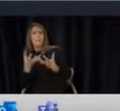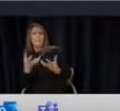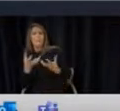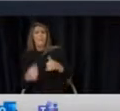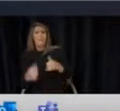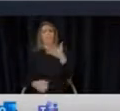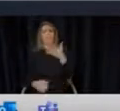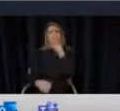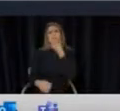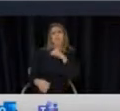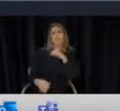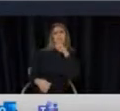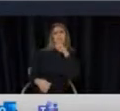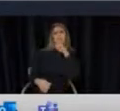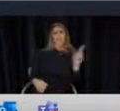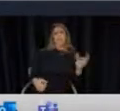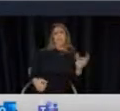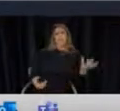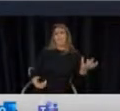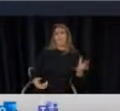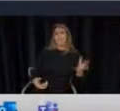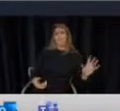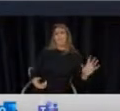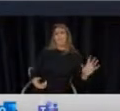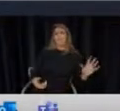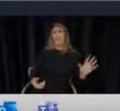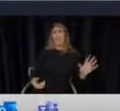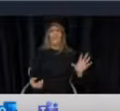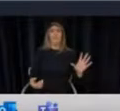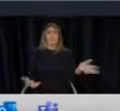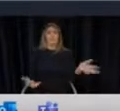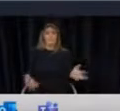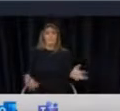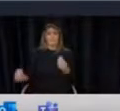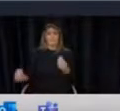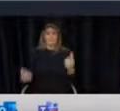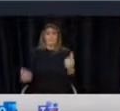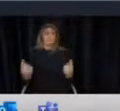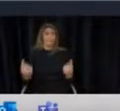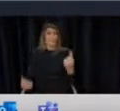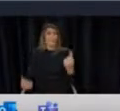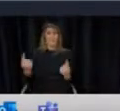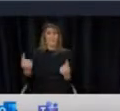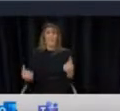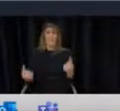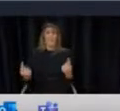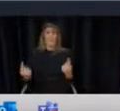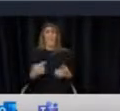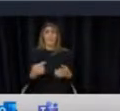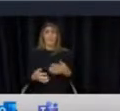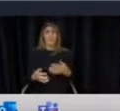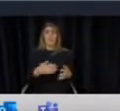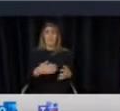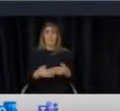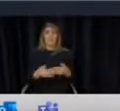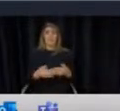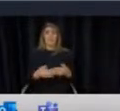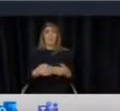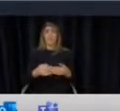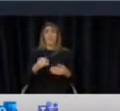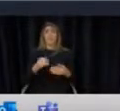houver qualquer membro da família que não seja favorável à doação, a gente pede para que eles